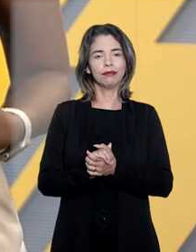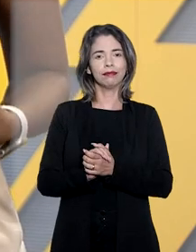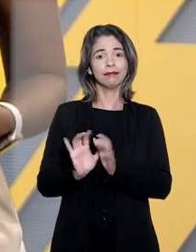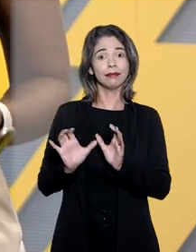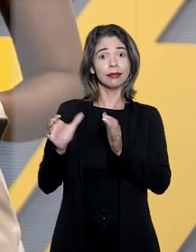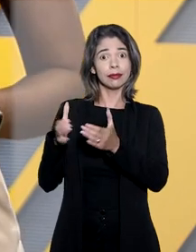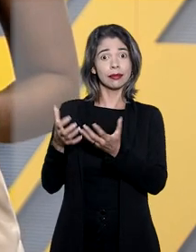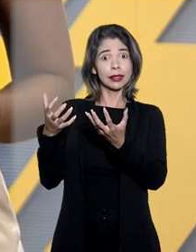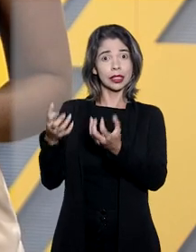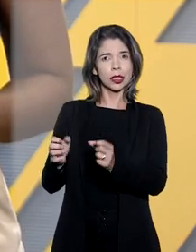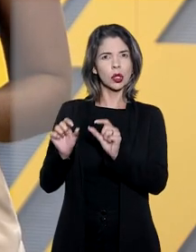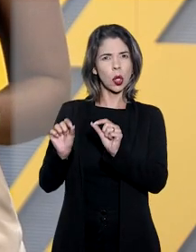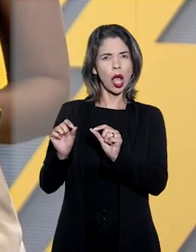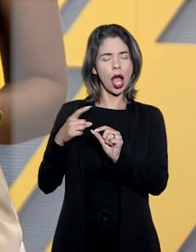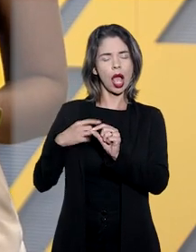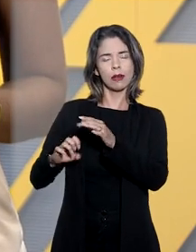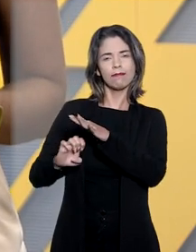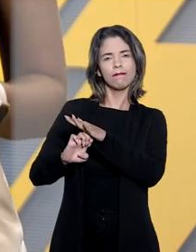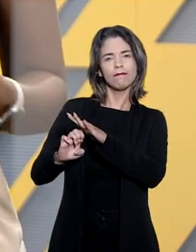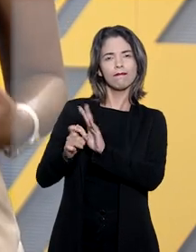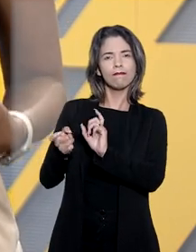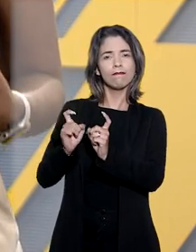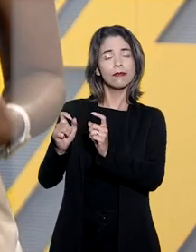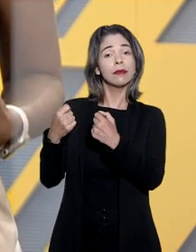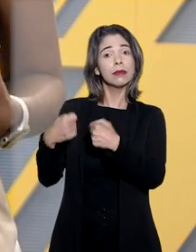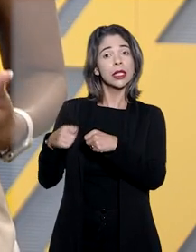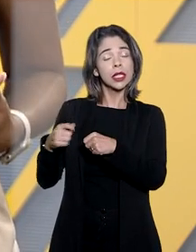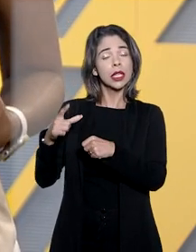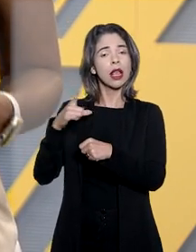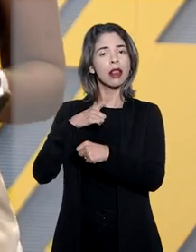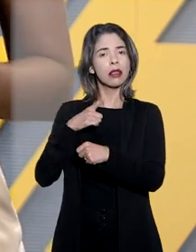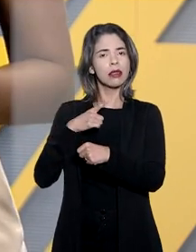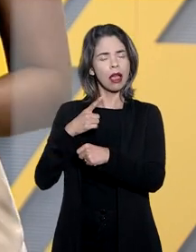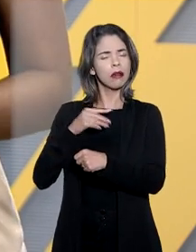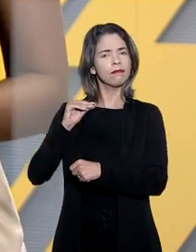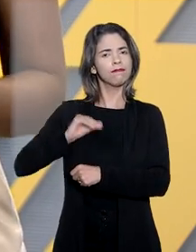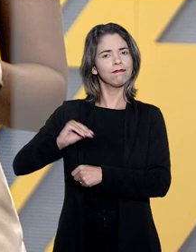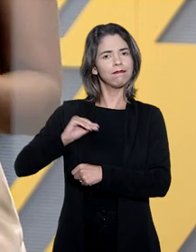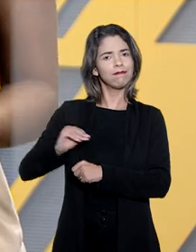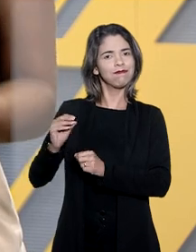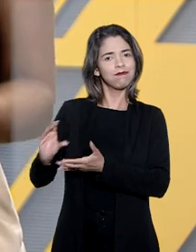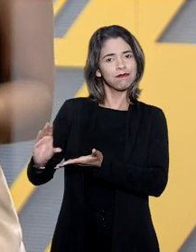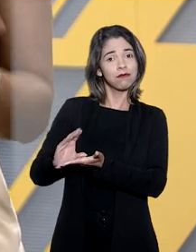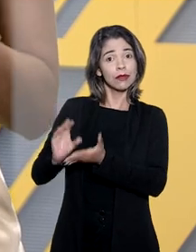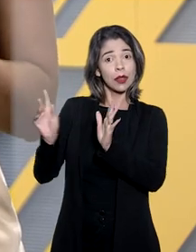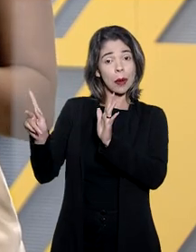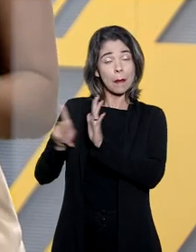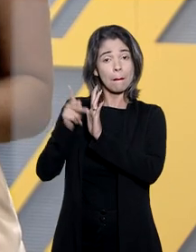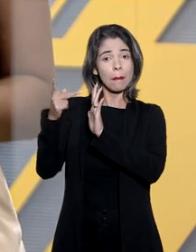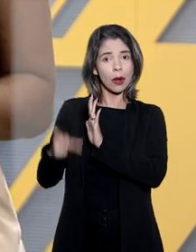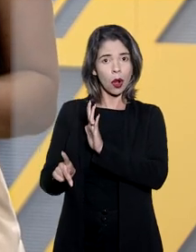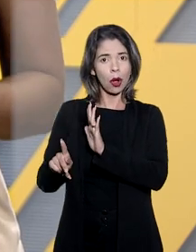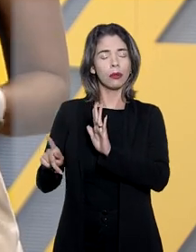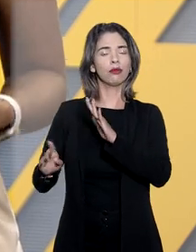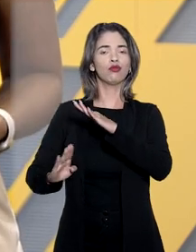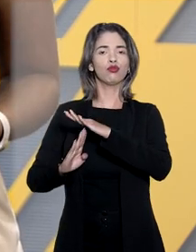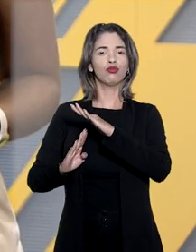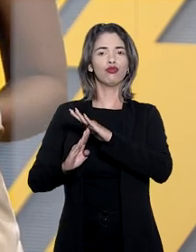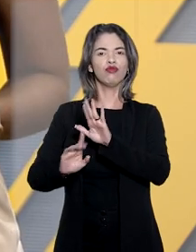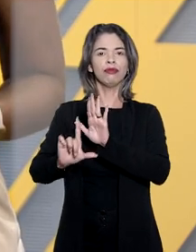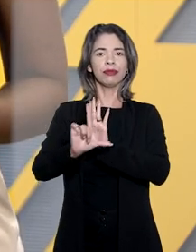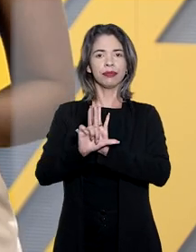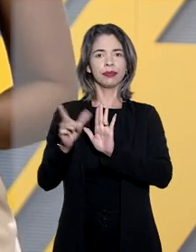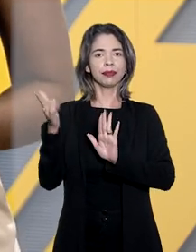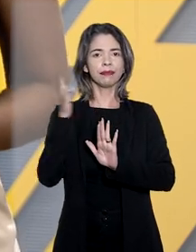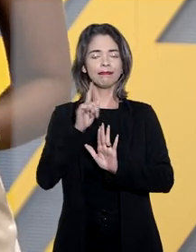do colegiado é de que o administrador deve ser remunerado de forma própria pela empresa em recuperação nos limites